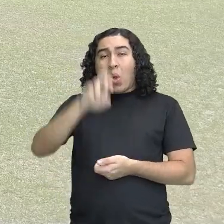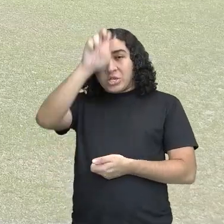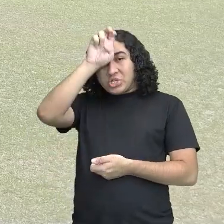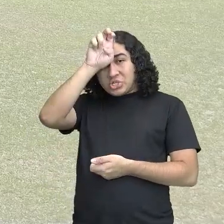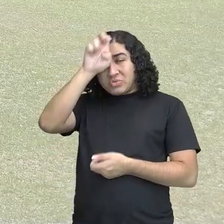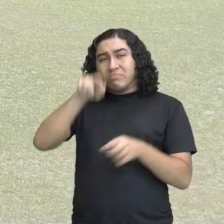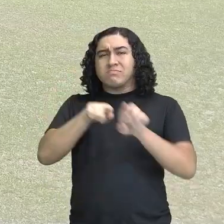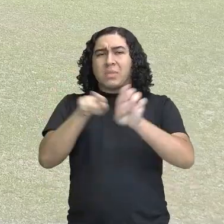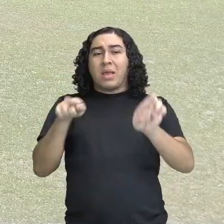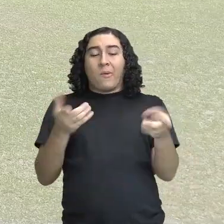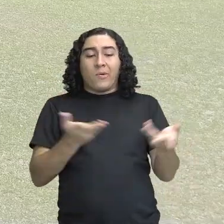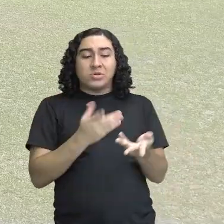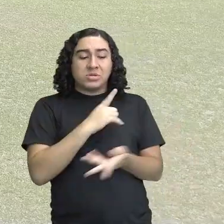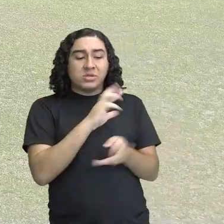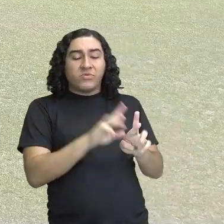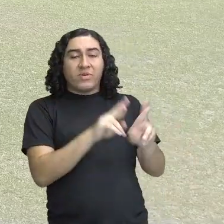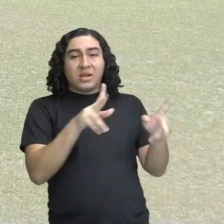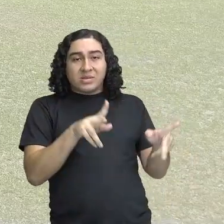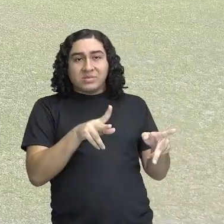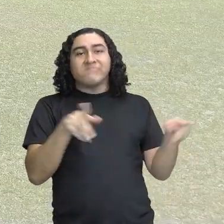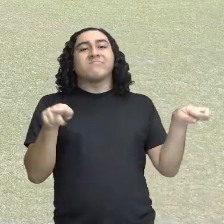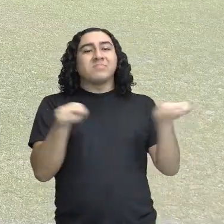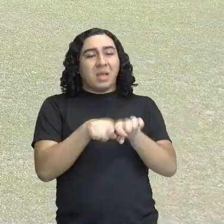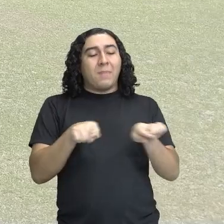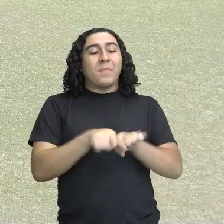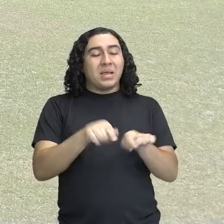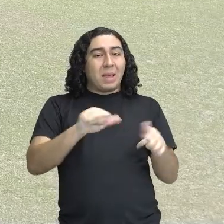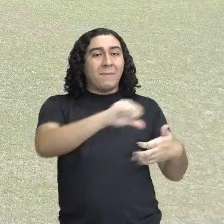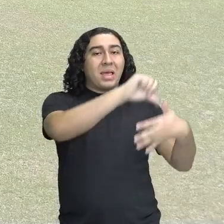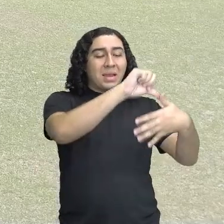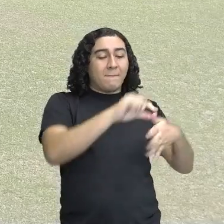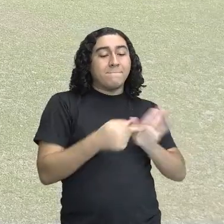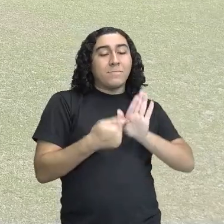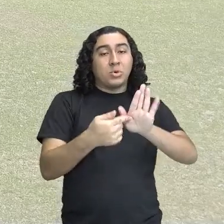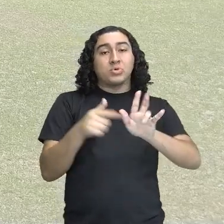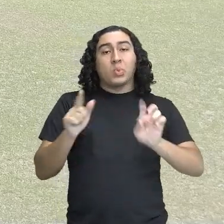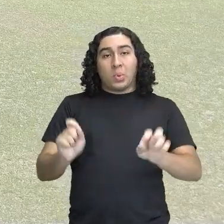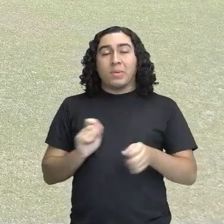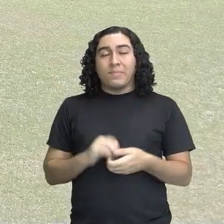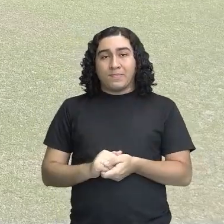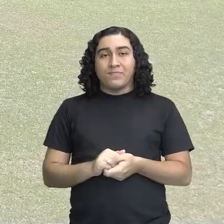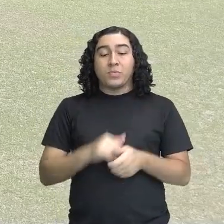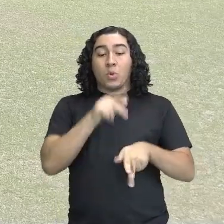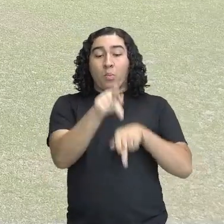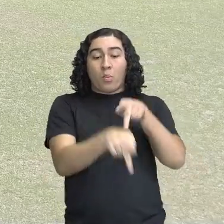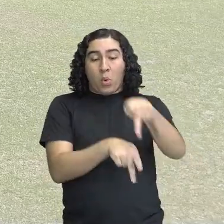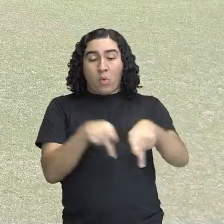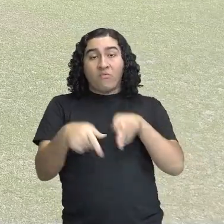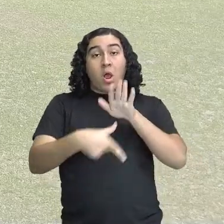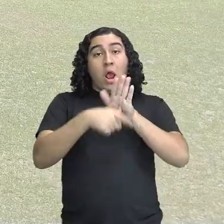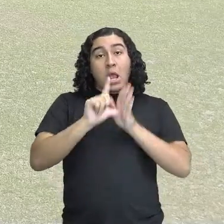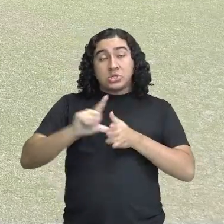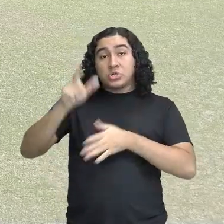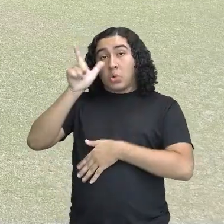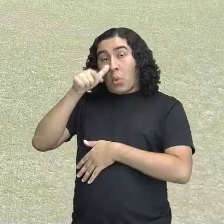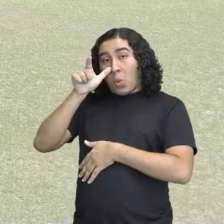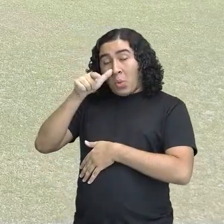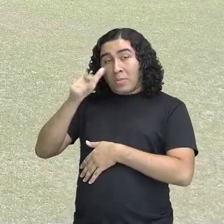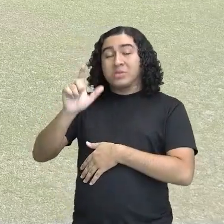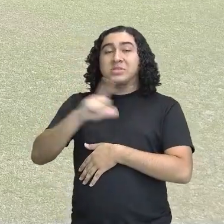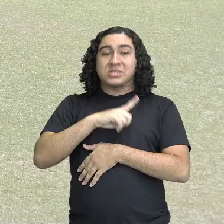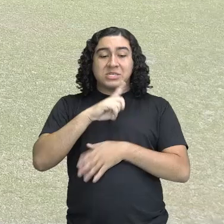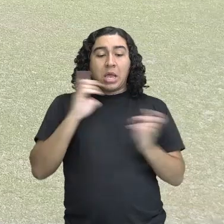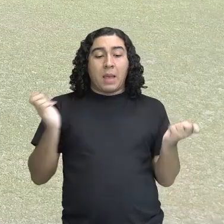aqui uma pirâmide no meio da América também, mostrando que as civilizações pré-colombianas, né, tinham